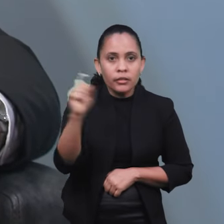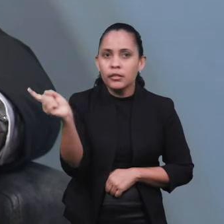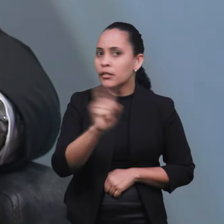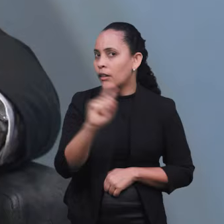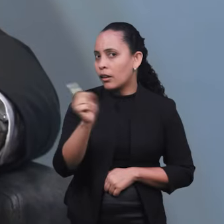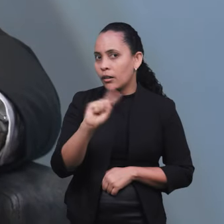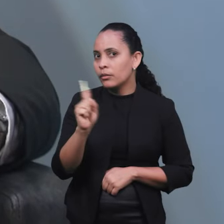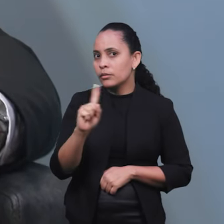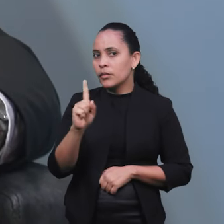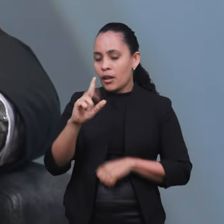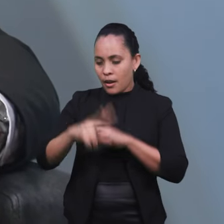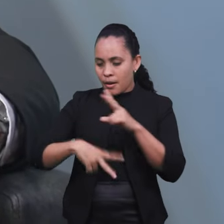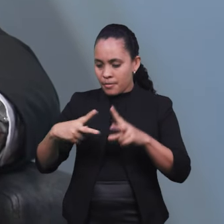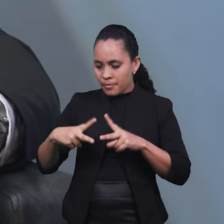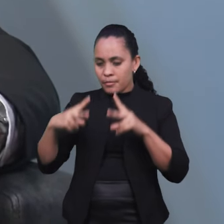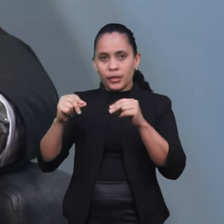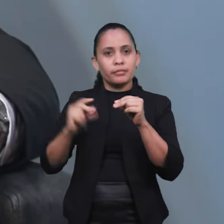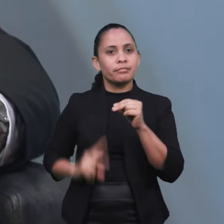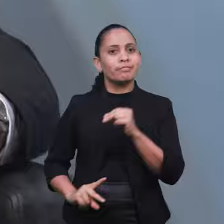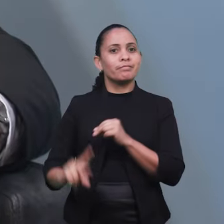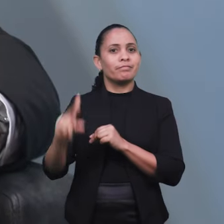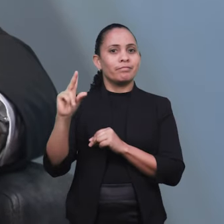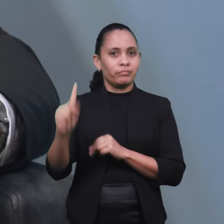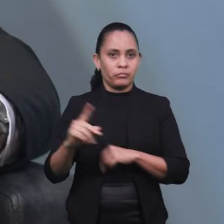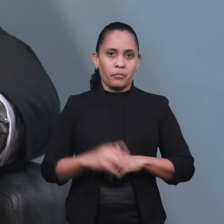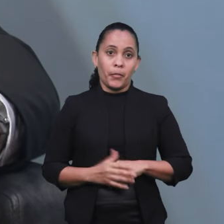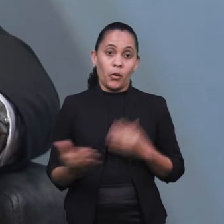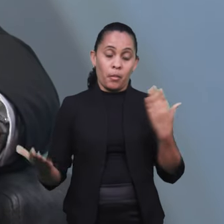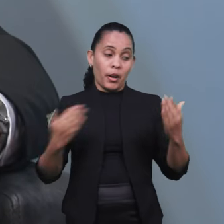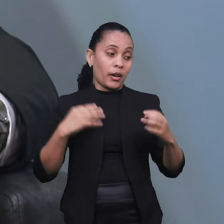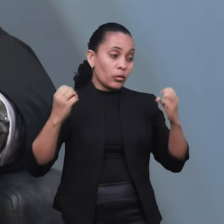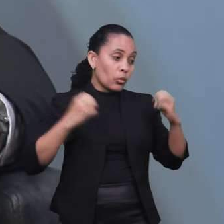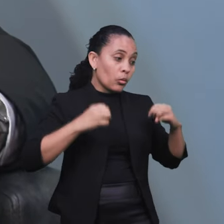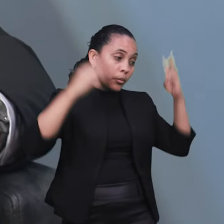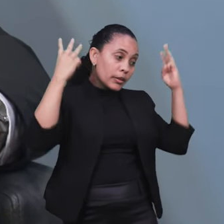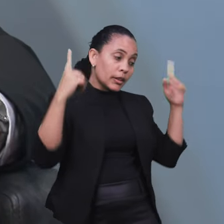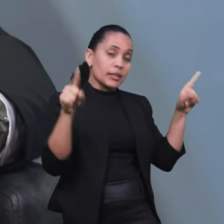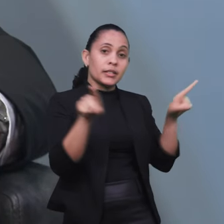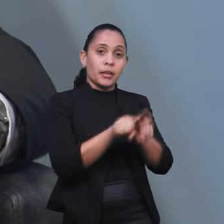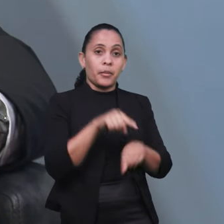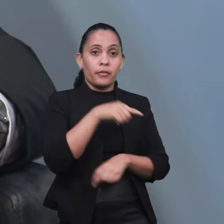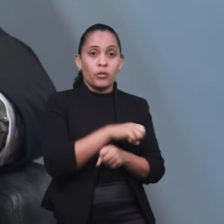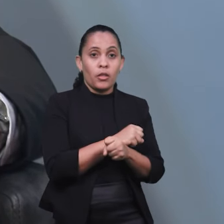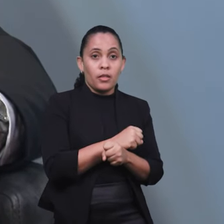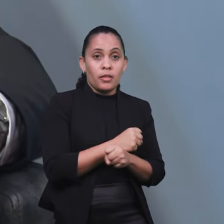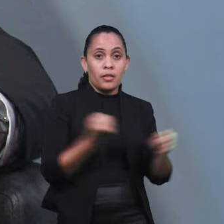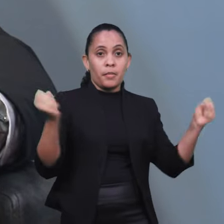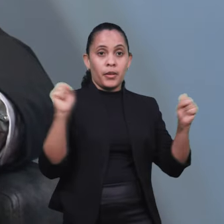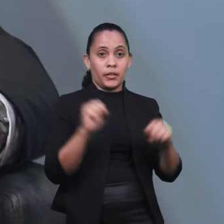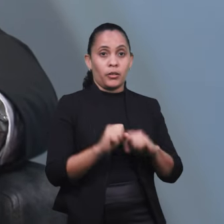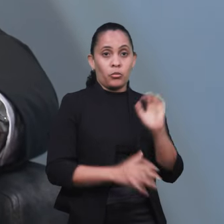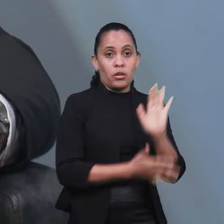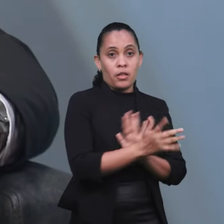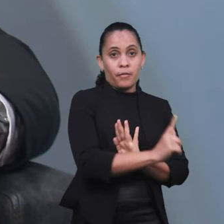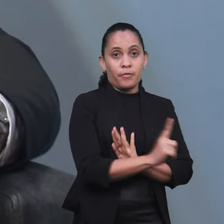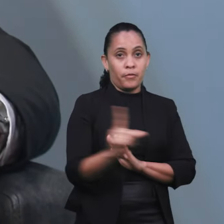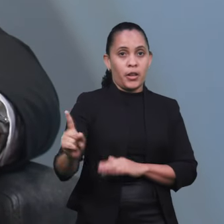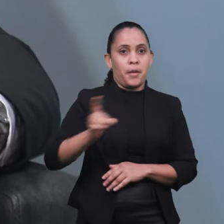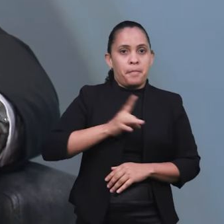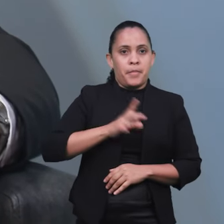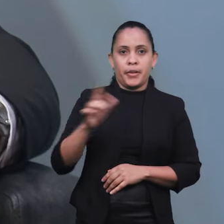característica de Moisés, pastor, lido pelo senhor aqui, deixa claro. Ele foi o libertador e o mediador porque ele não